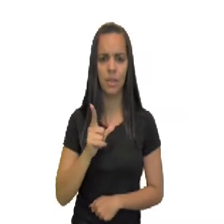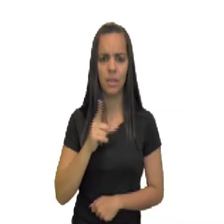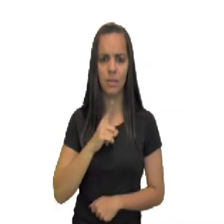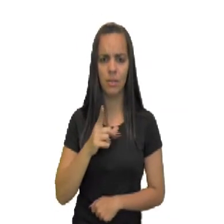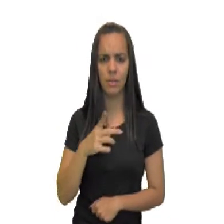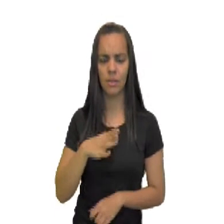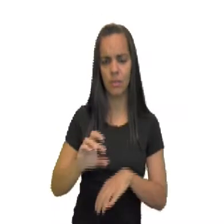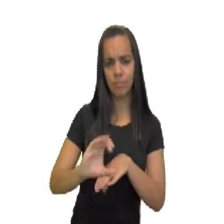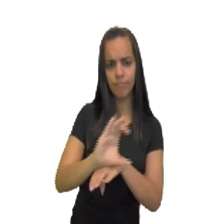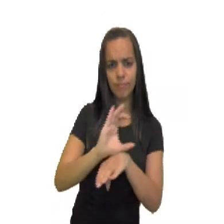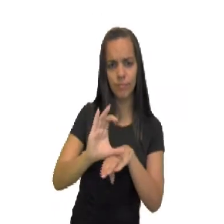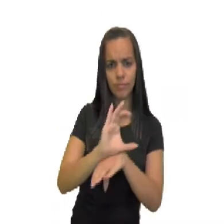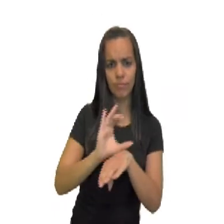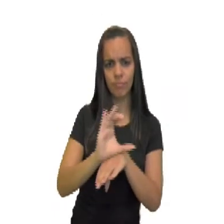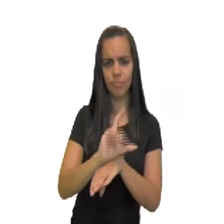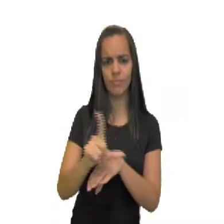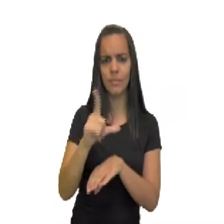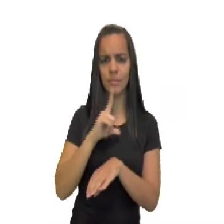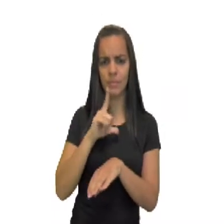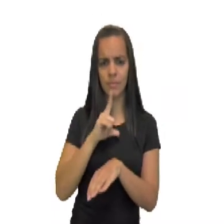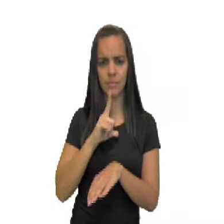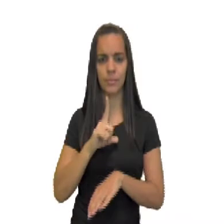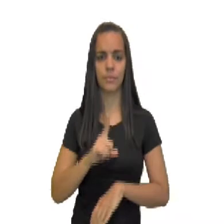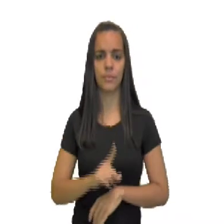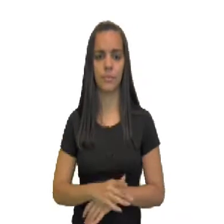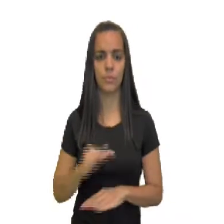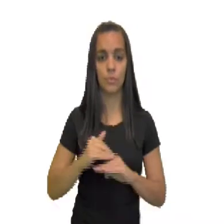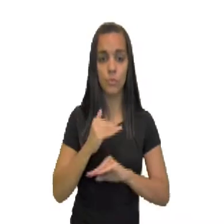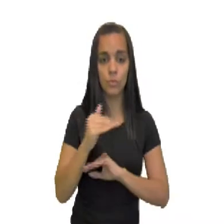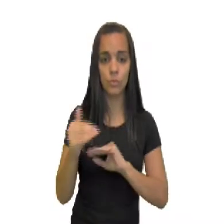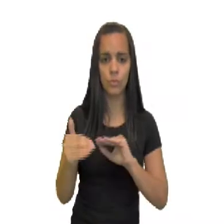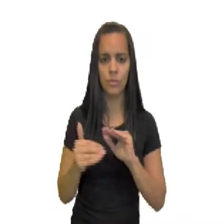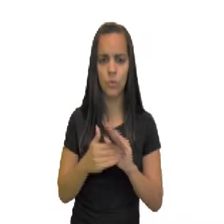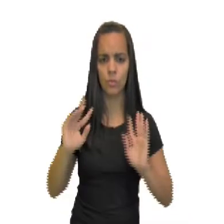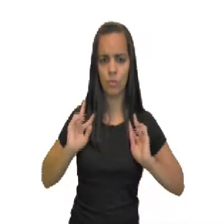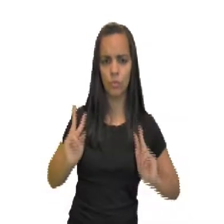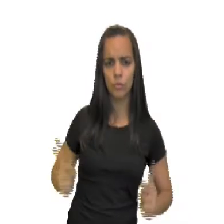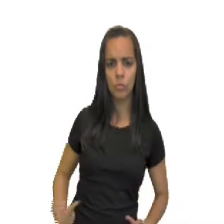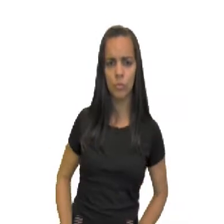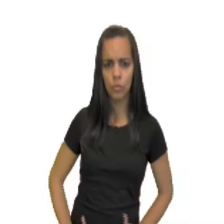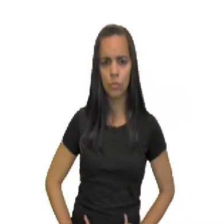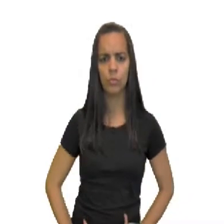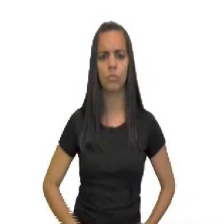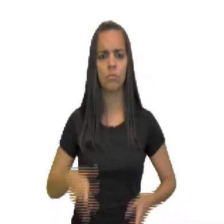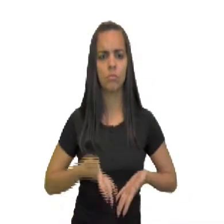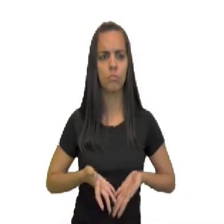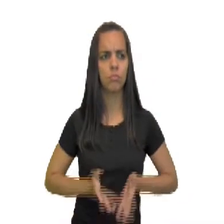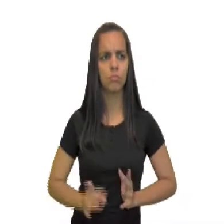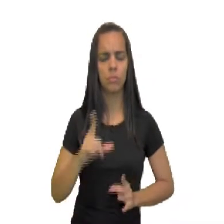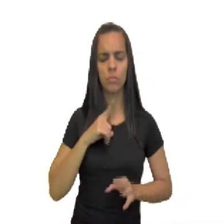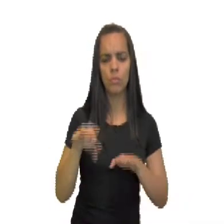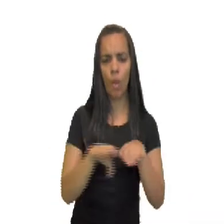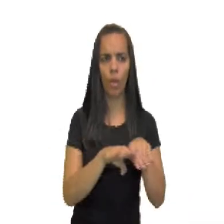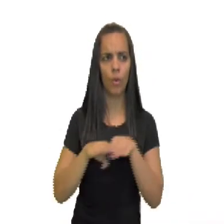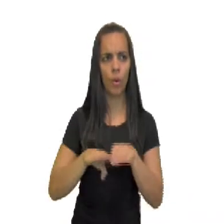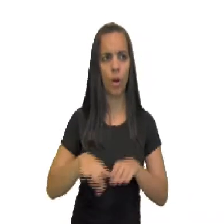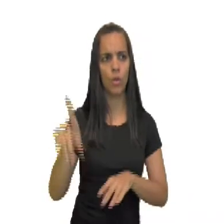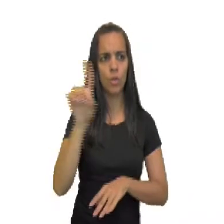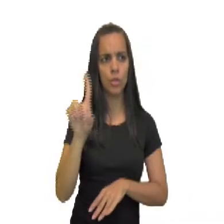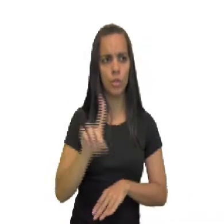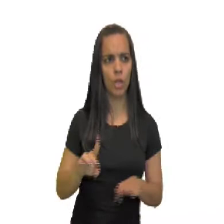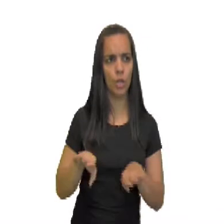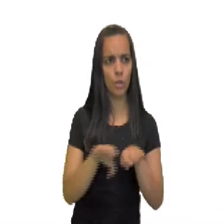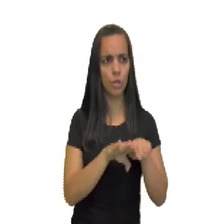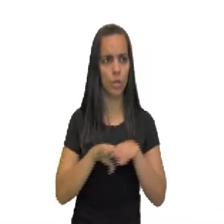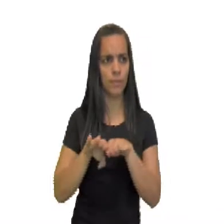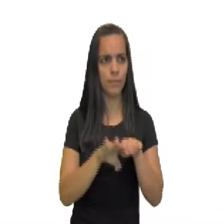da Constituição consta que todos os seres humanos nascem livres com os mesmos direitos,